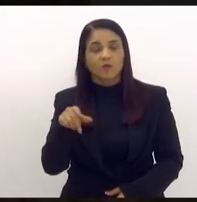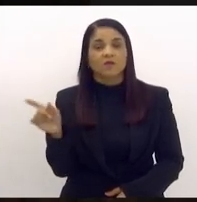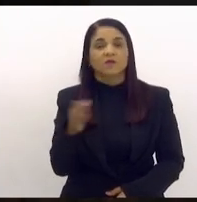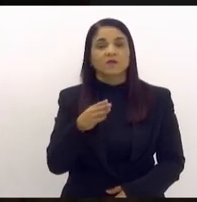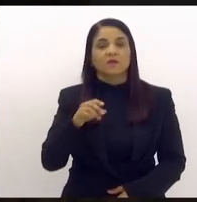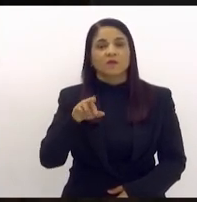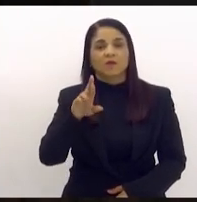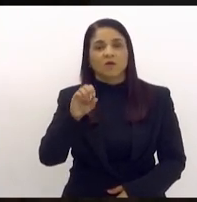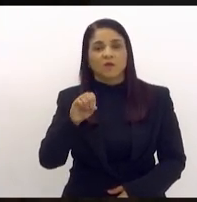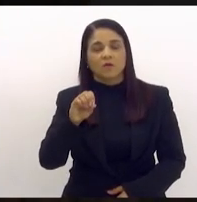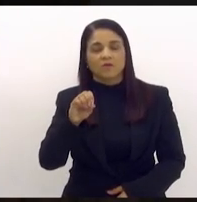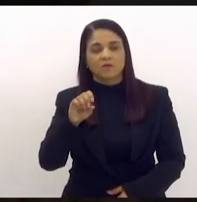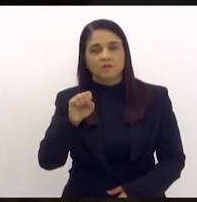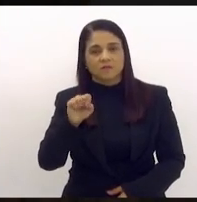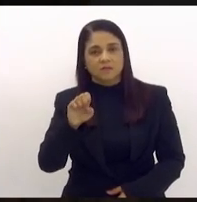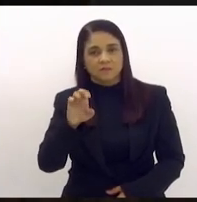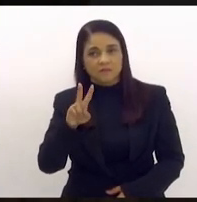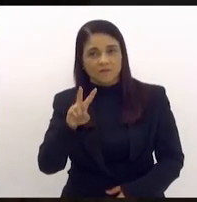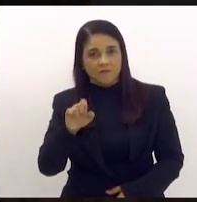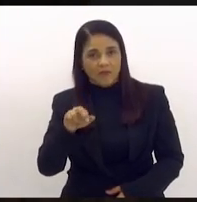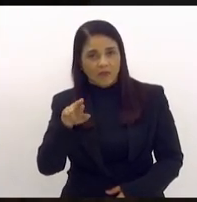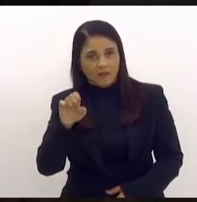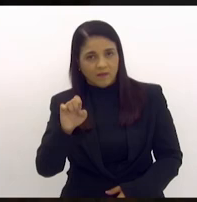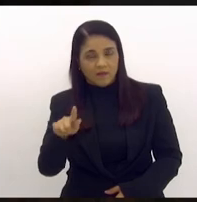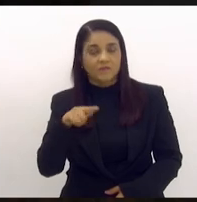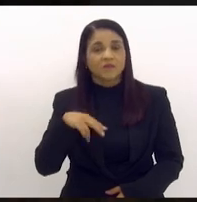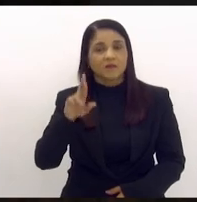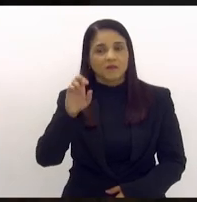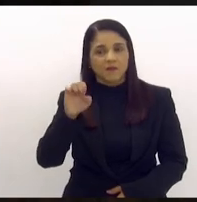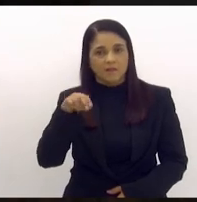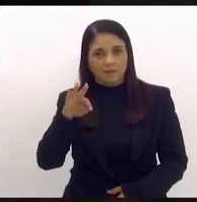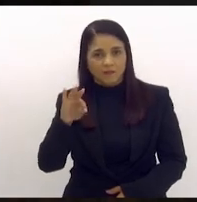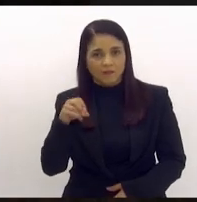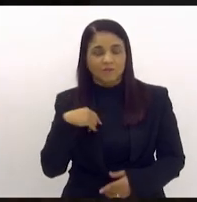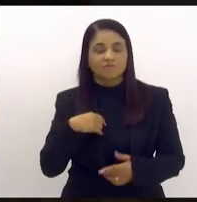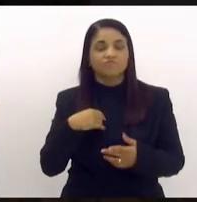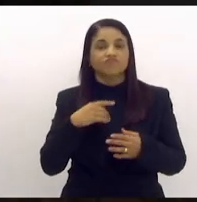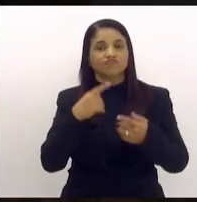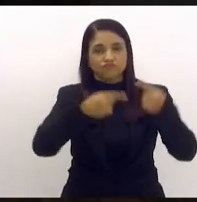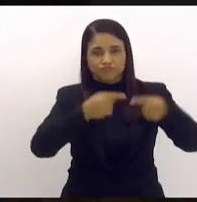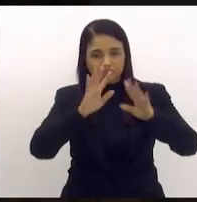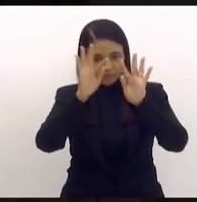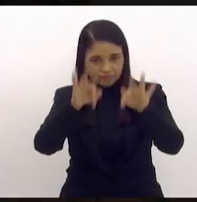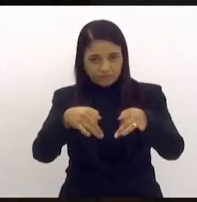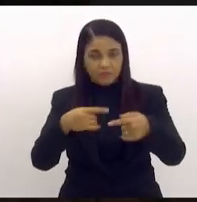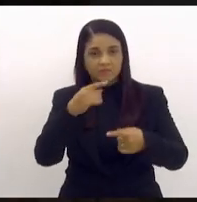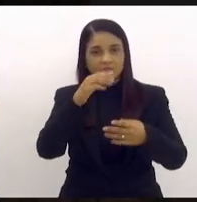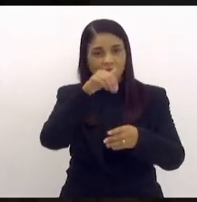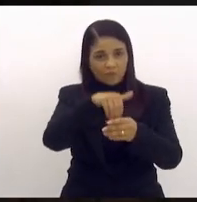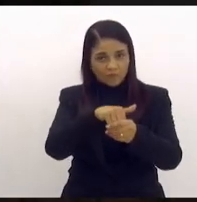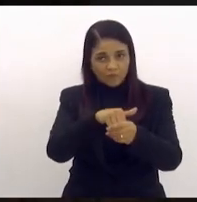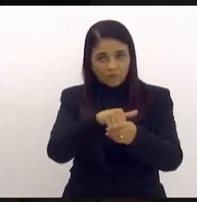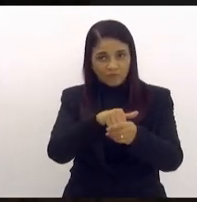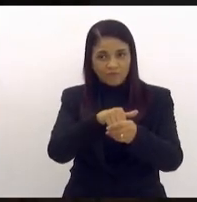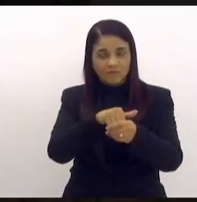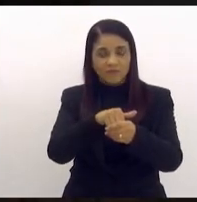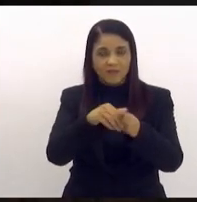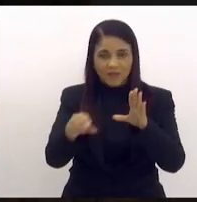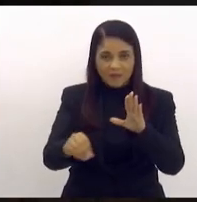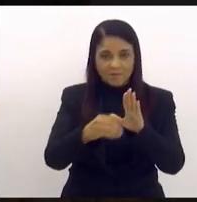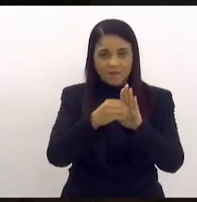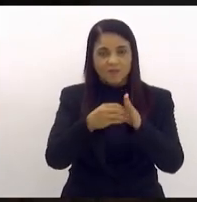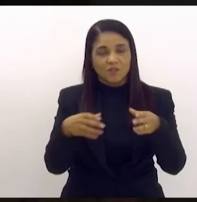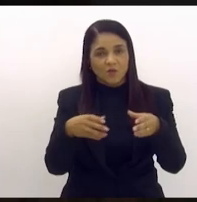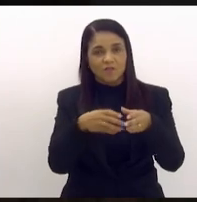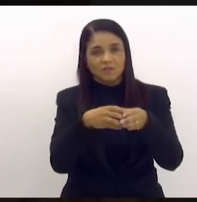e Renato Miranda. Em discussão, não havendo quem queira discutir, encerrado a discussão, em votação, a emenda da